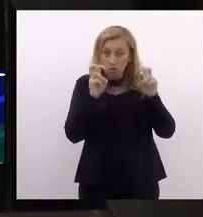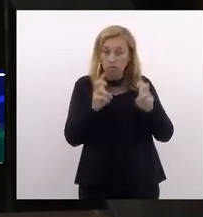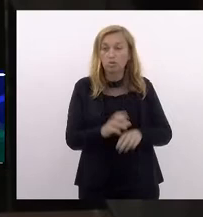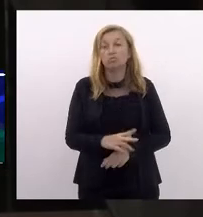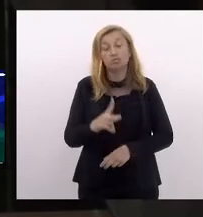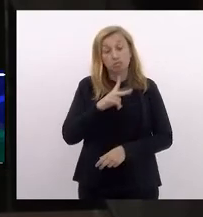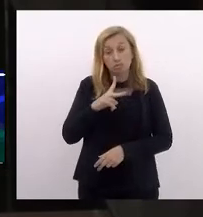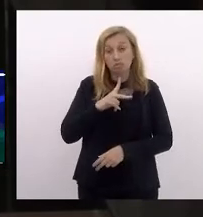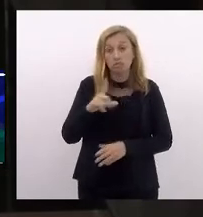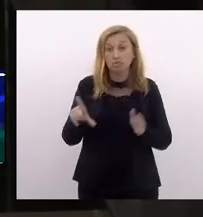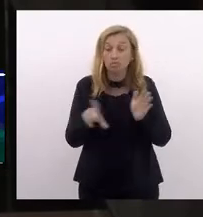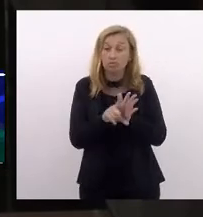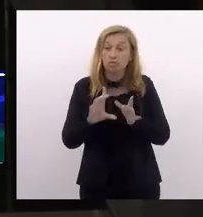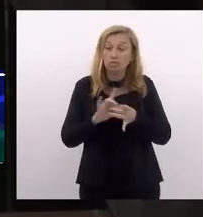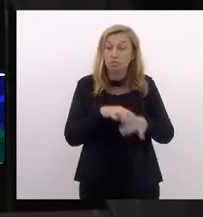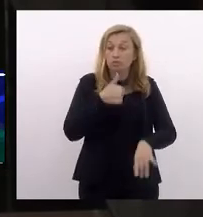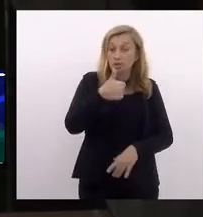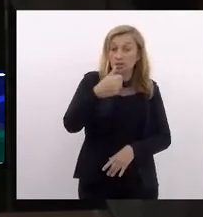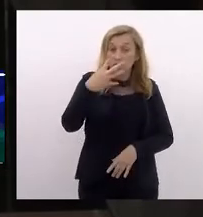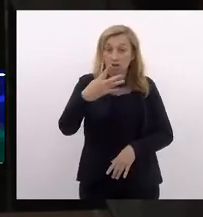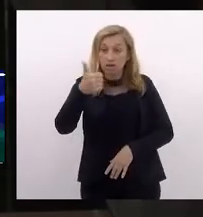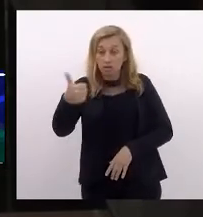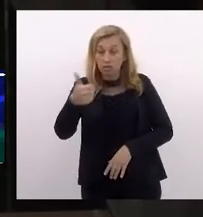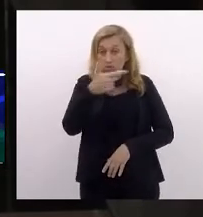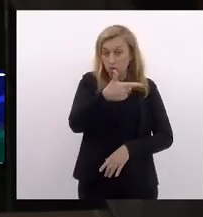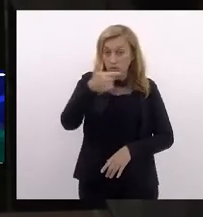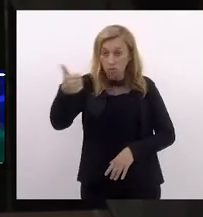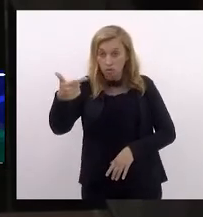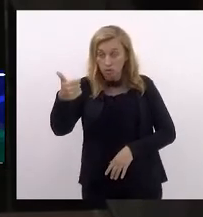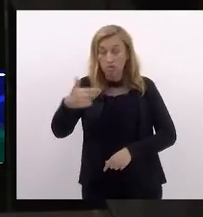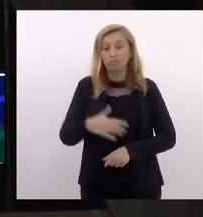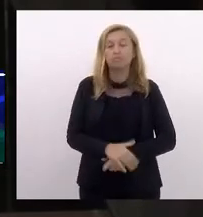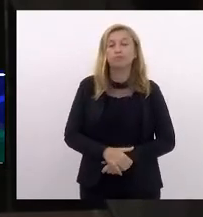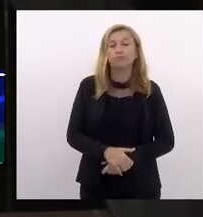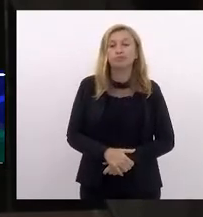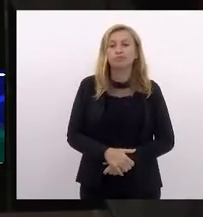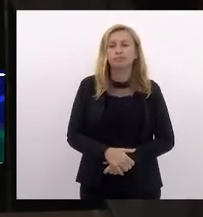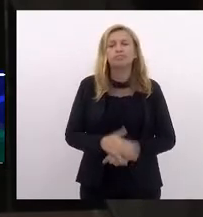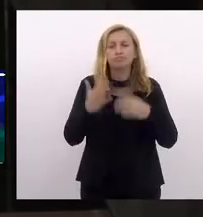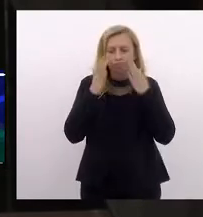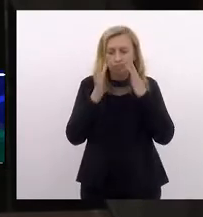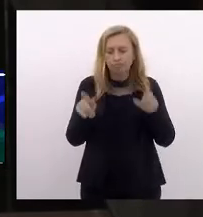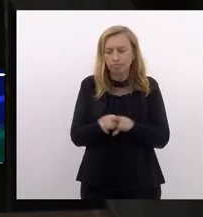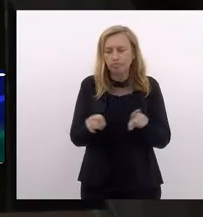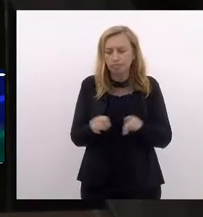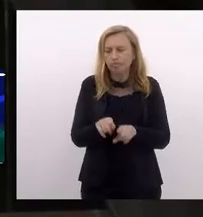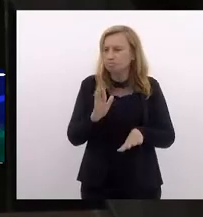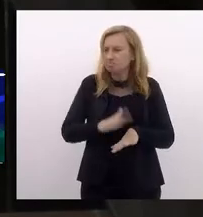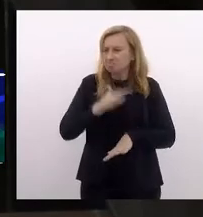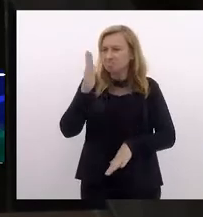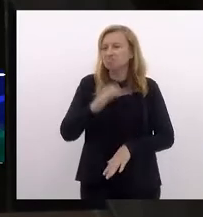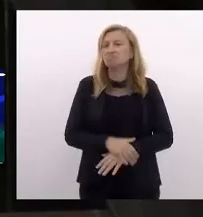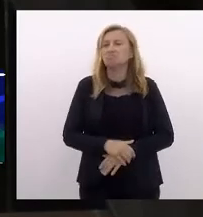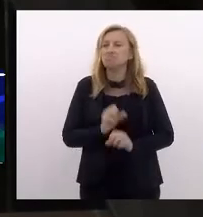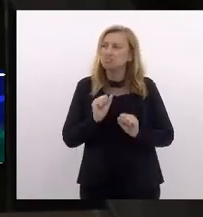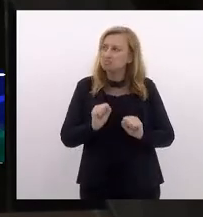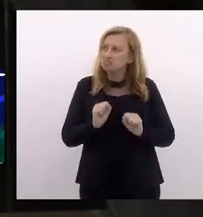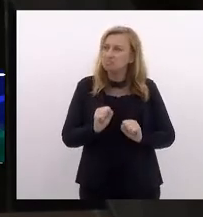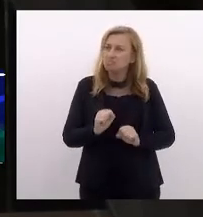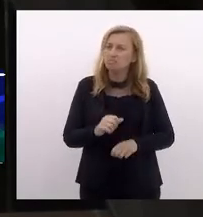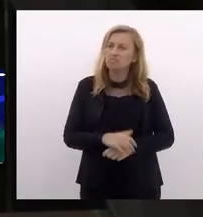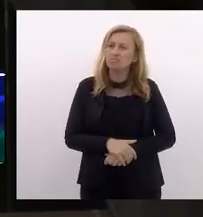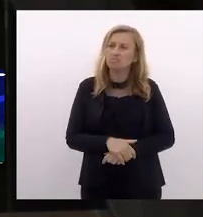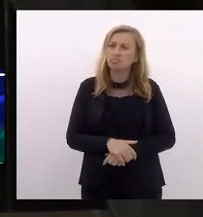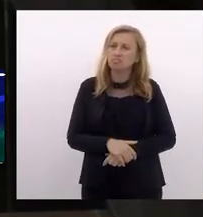particularmente a lei complementar 141 é de 2012 chama atenção é claro muito mais que a gente possa ter